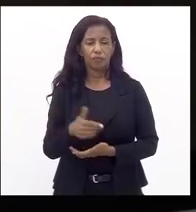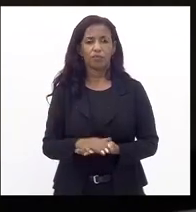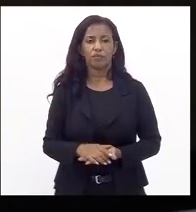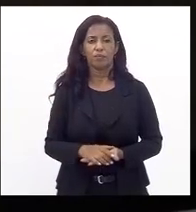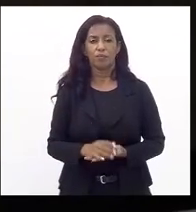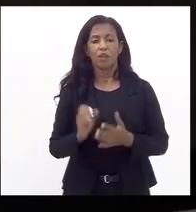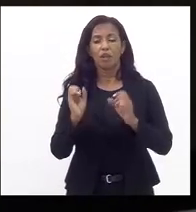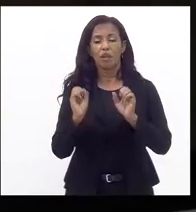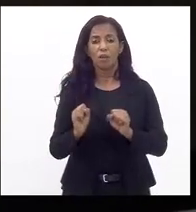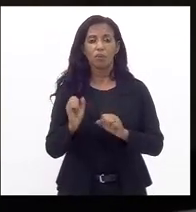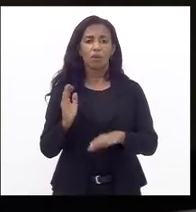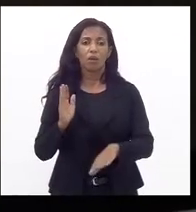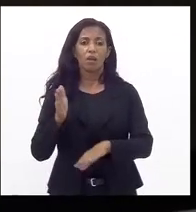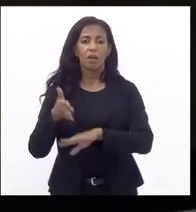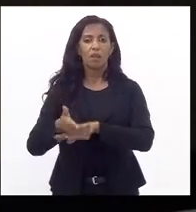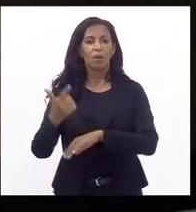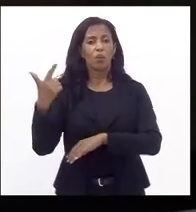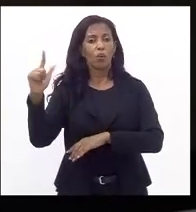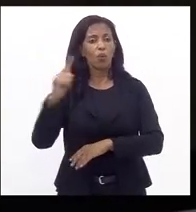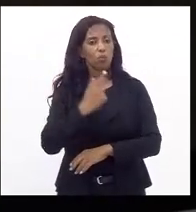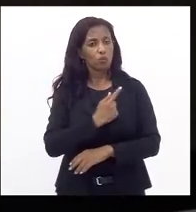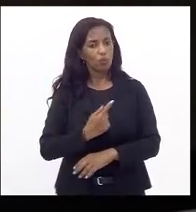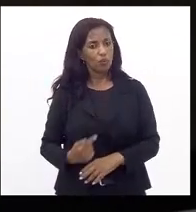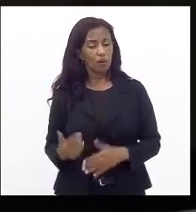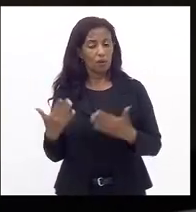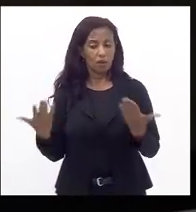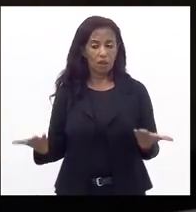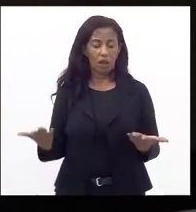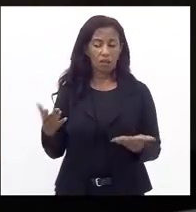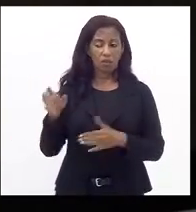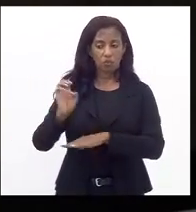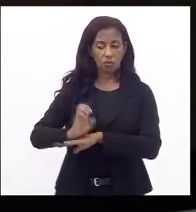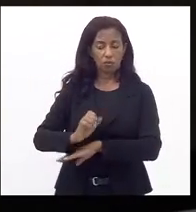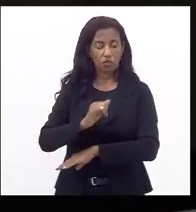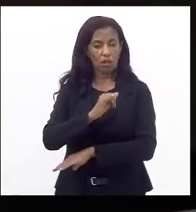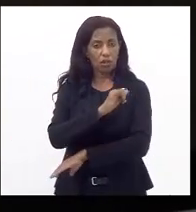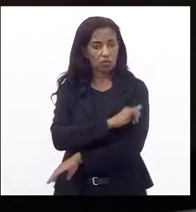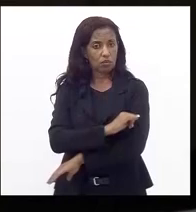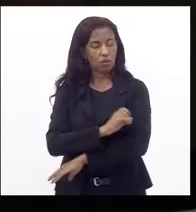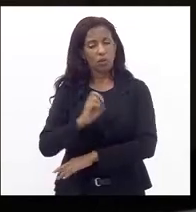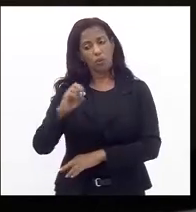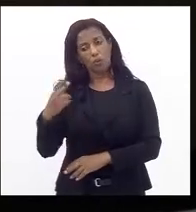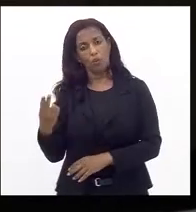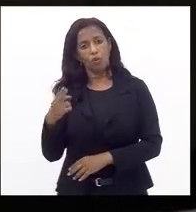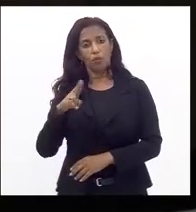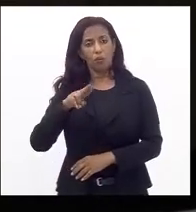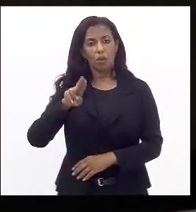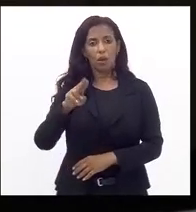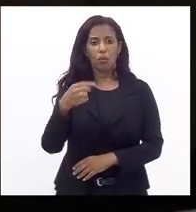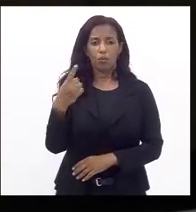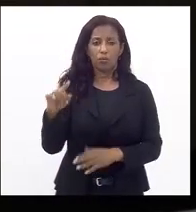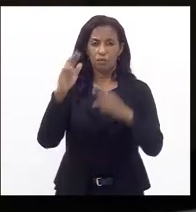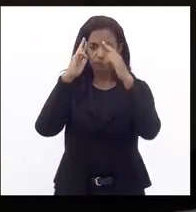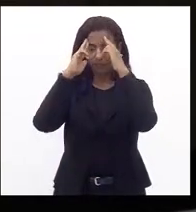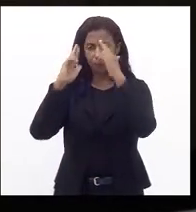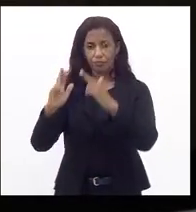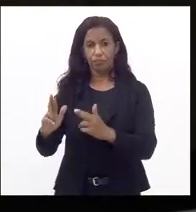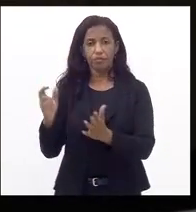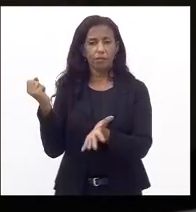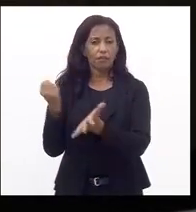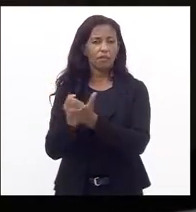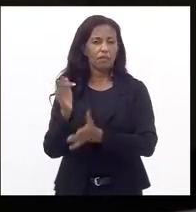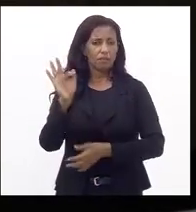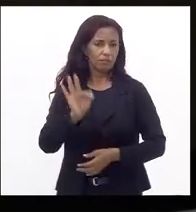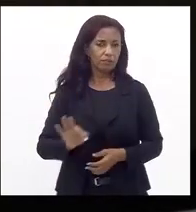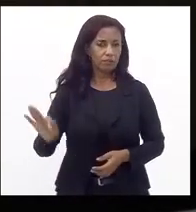e posso entrar outros governantes quer sejam no estado do Rio de Janeiro que a seja na União que respeite pacto